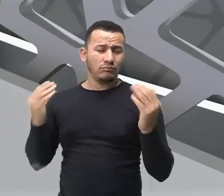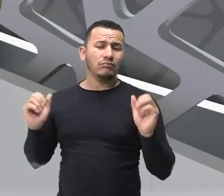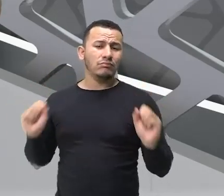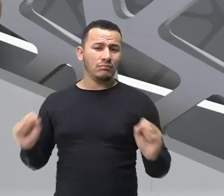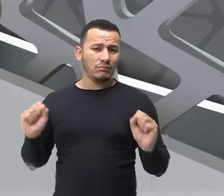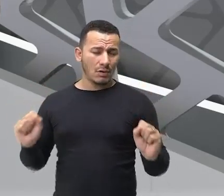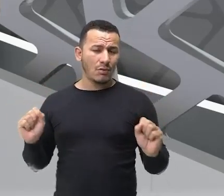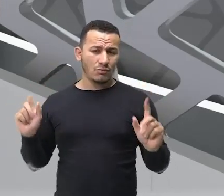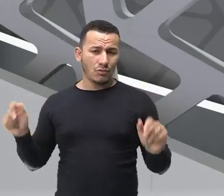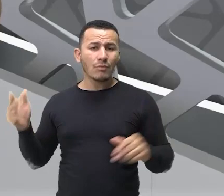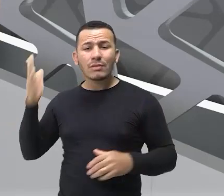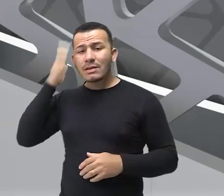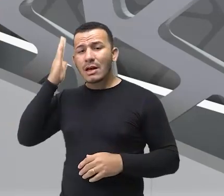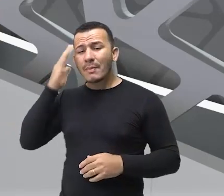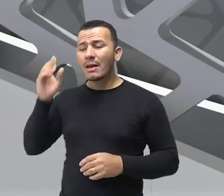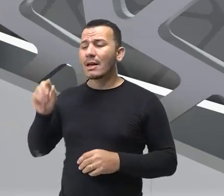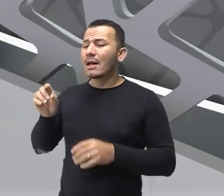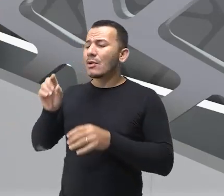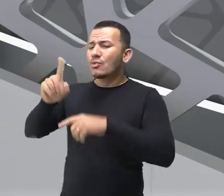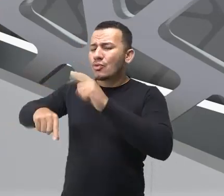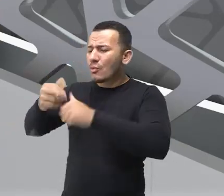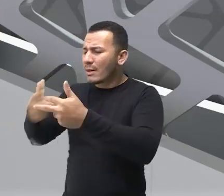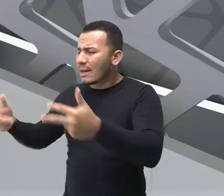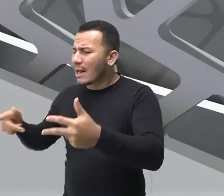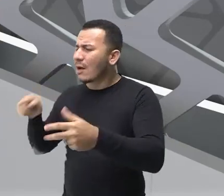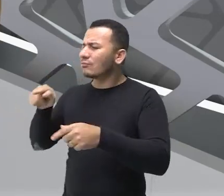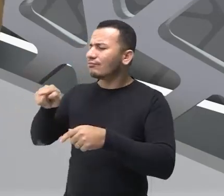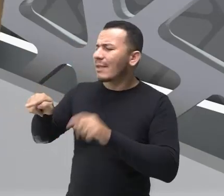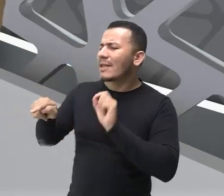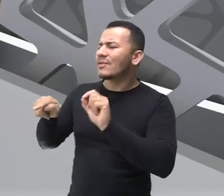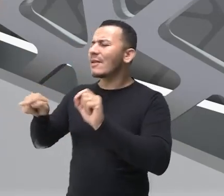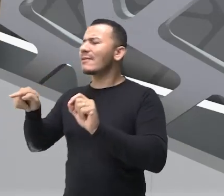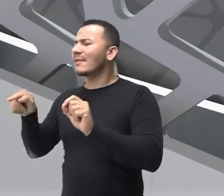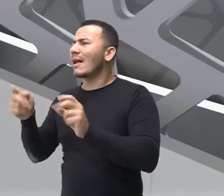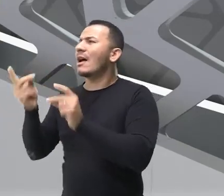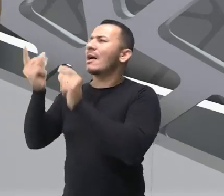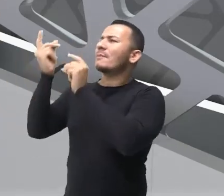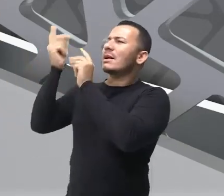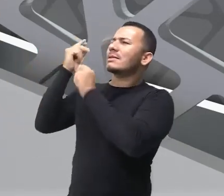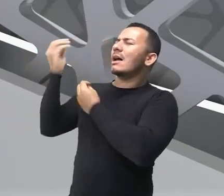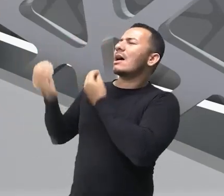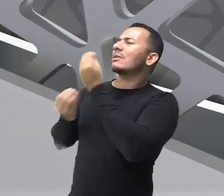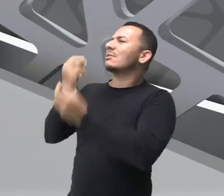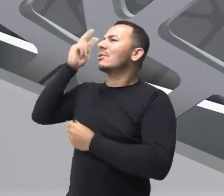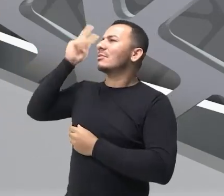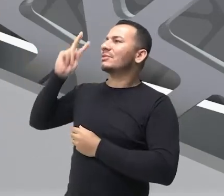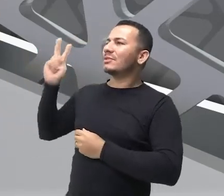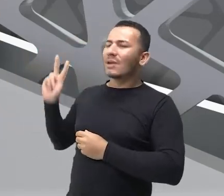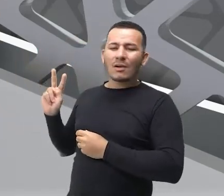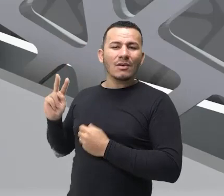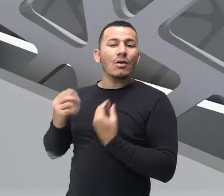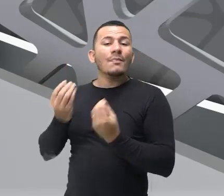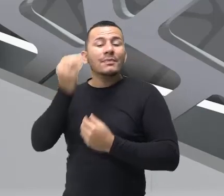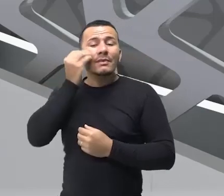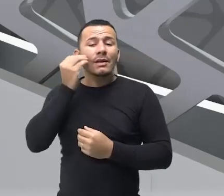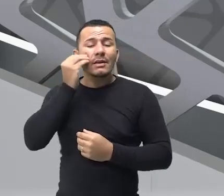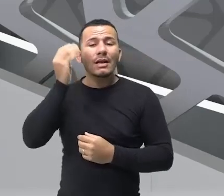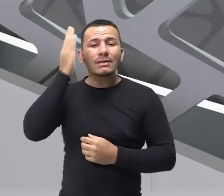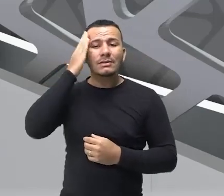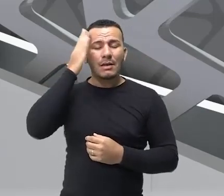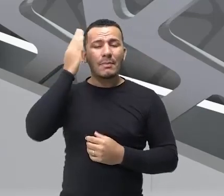está refletindo sobre a vida, olhando as coisas do passado e como tentando entender o que aconteceu, né?